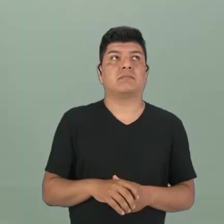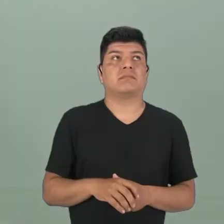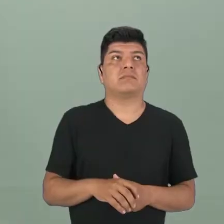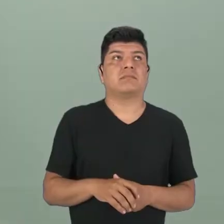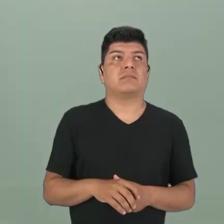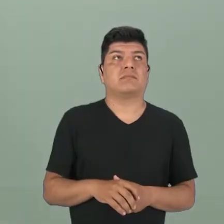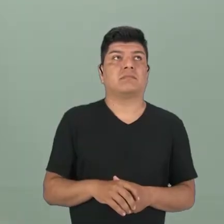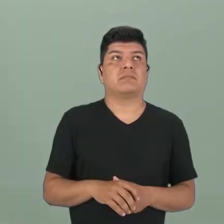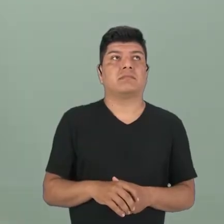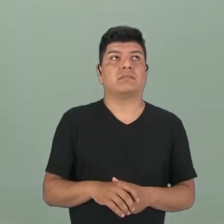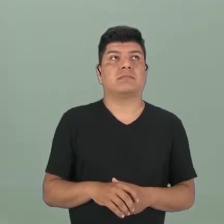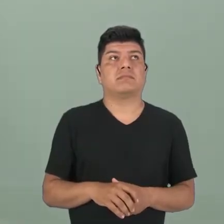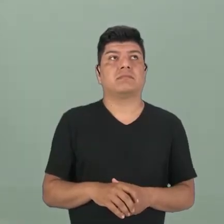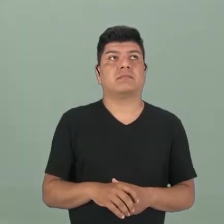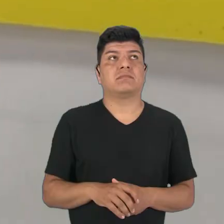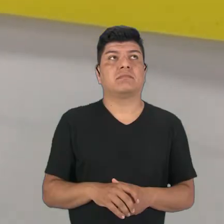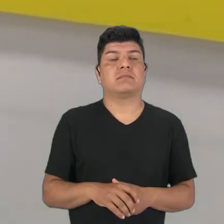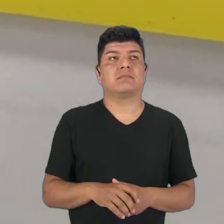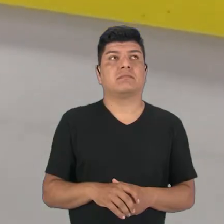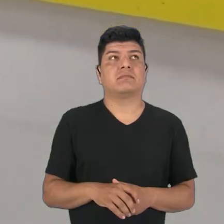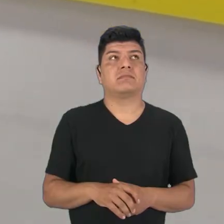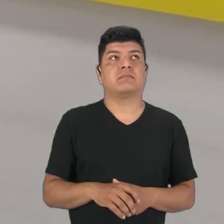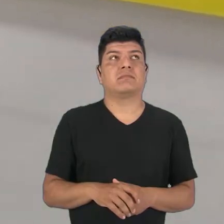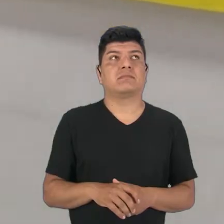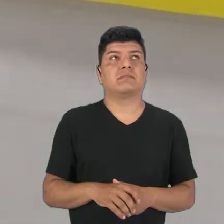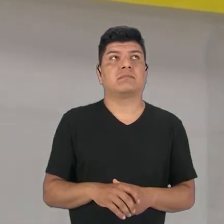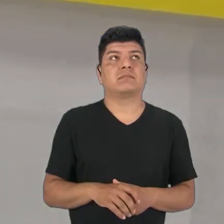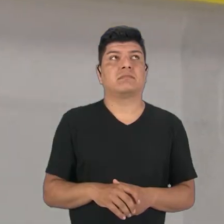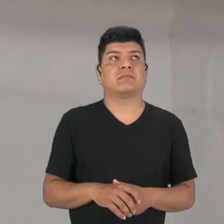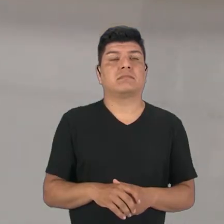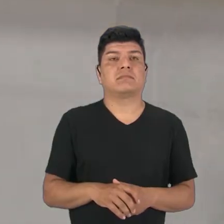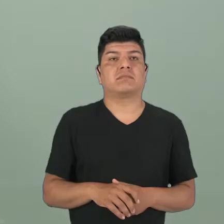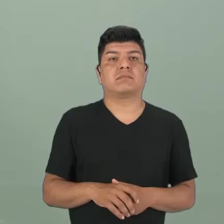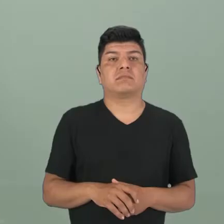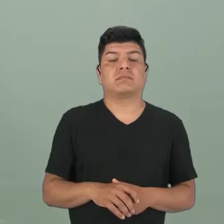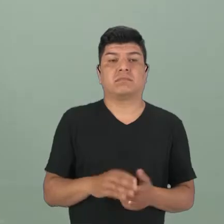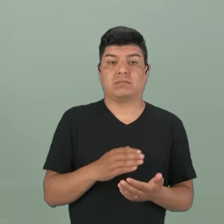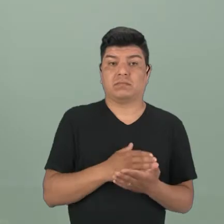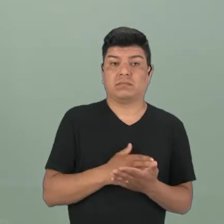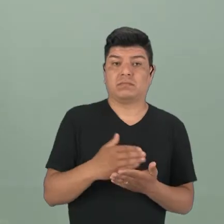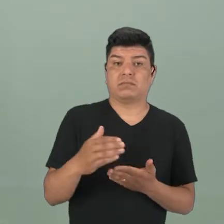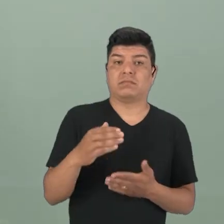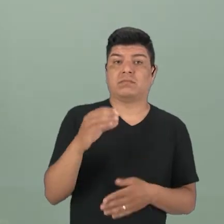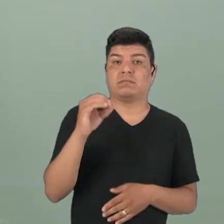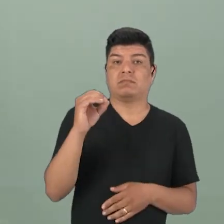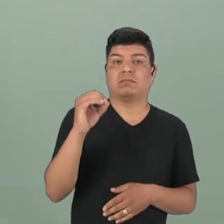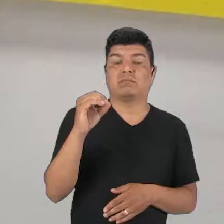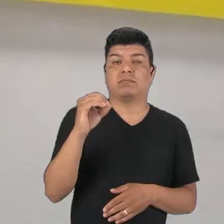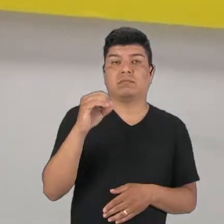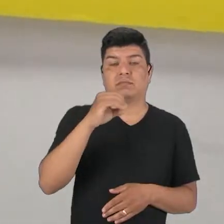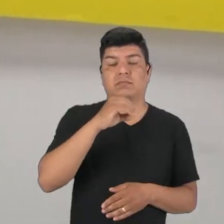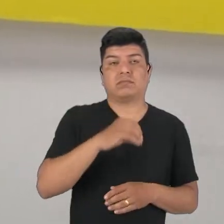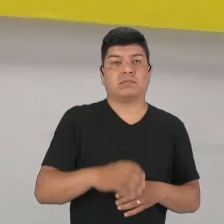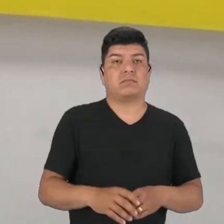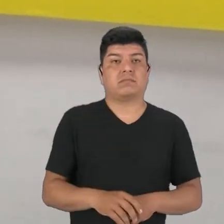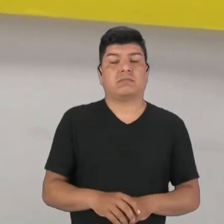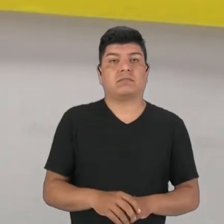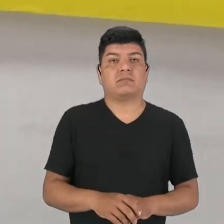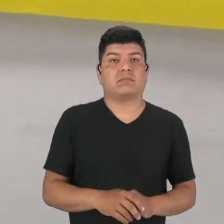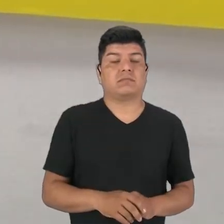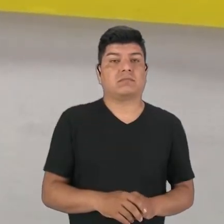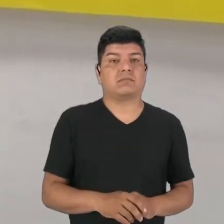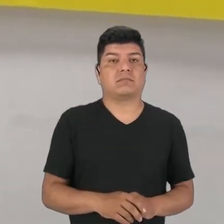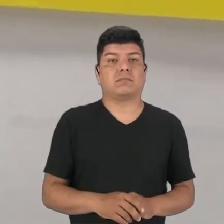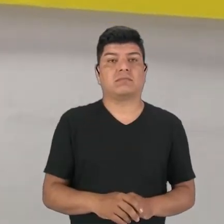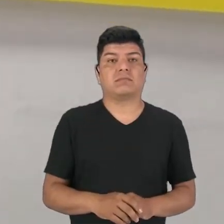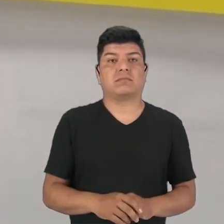vou medir aqui o livro, ó. Vou medir exatamente aqui no zero, a partir do zero. Ok? A partir do